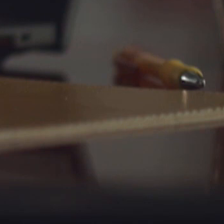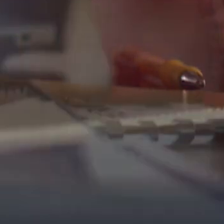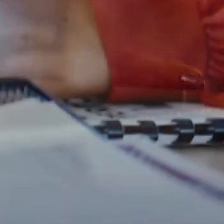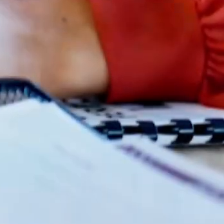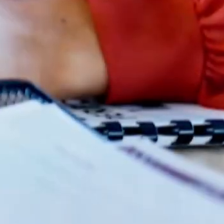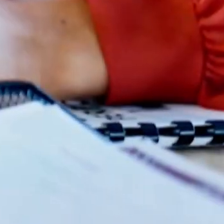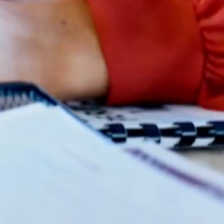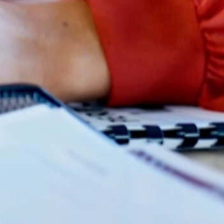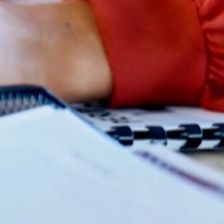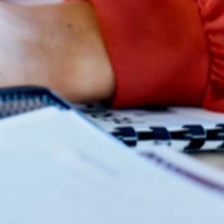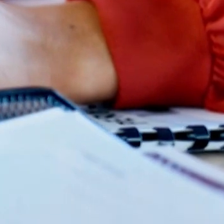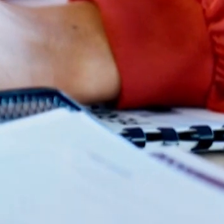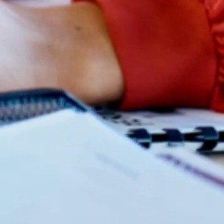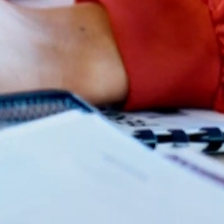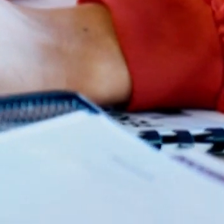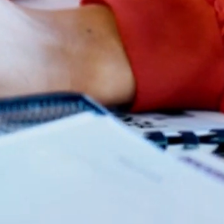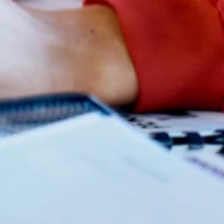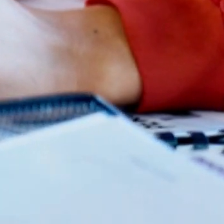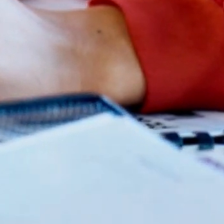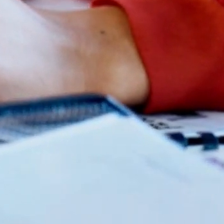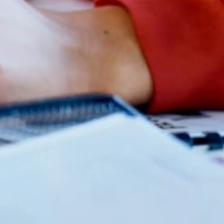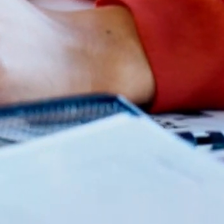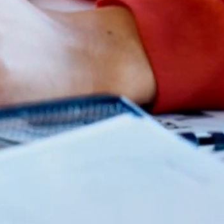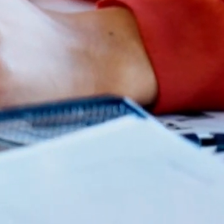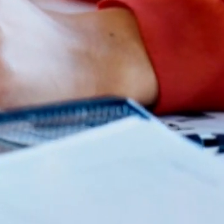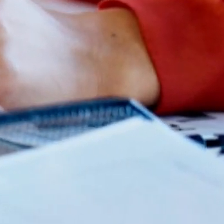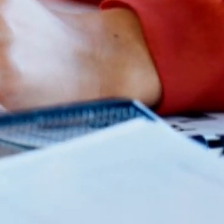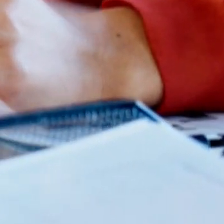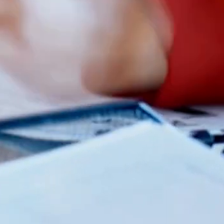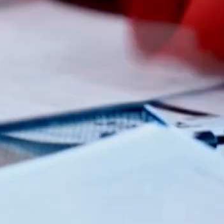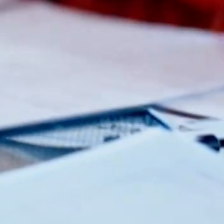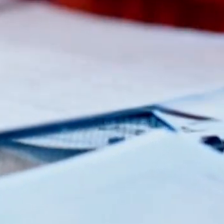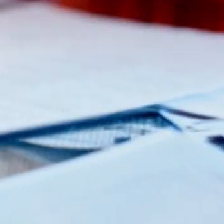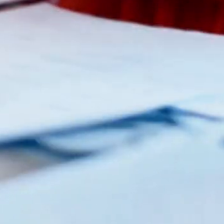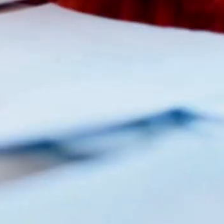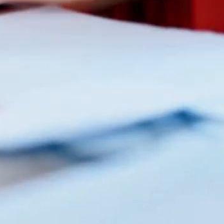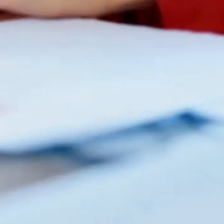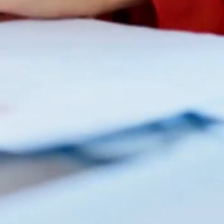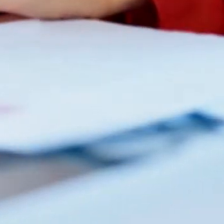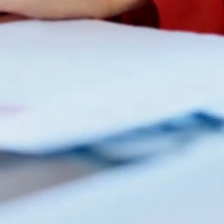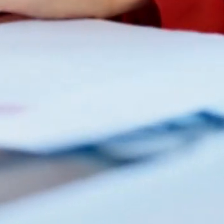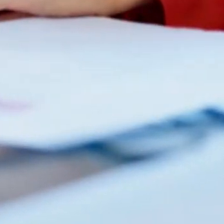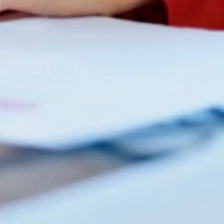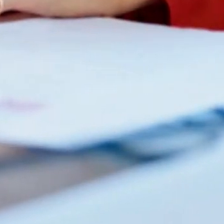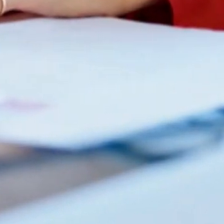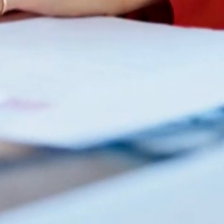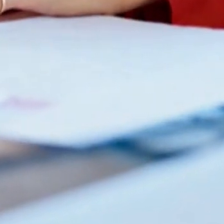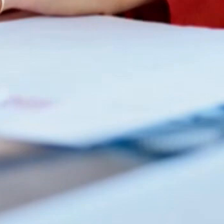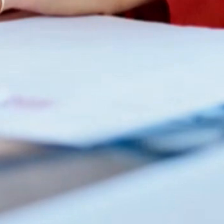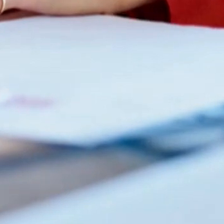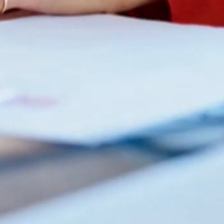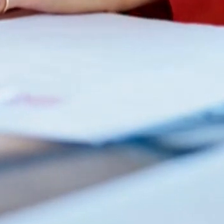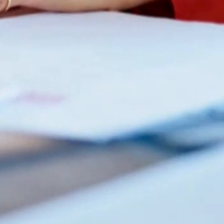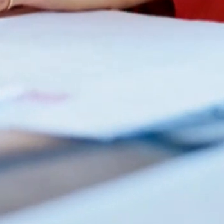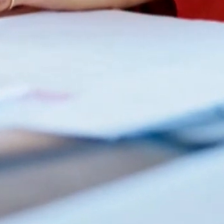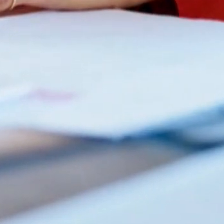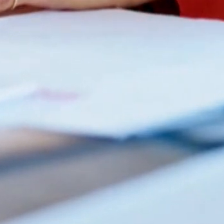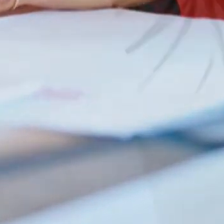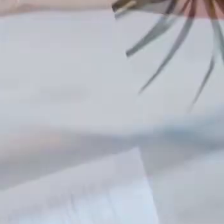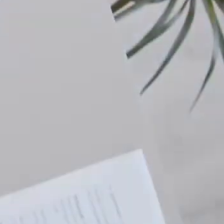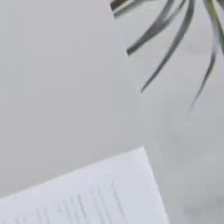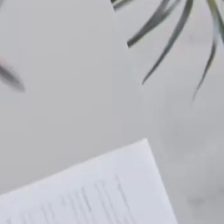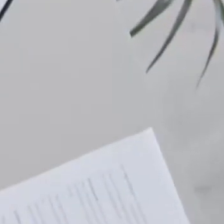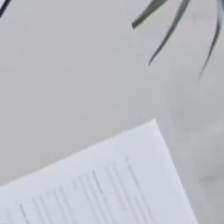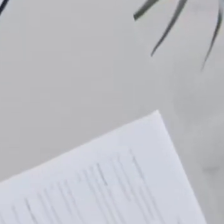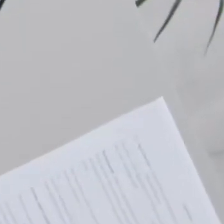usar. Agora, vai passando o tempo, você vai sentindo necessidades. E aí tem um aplicativo que atende a tua necessidade, tem um